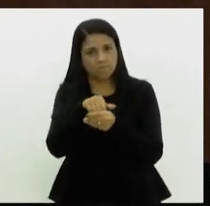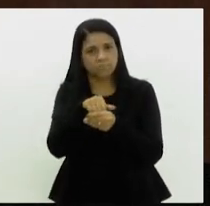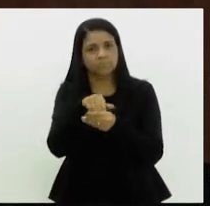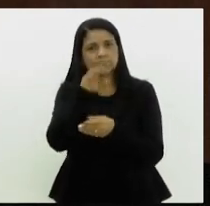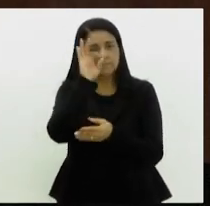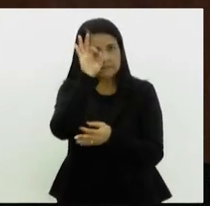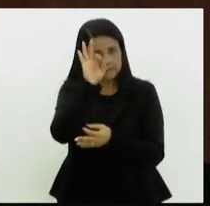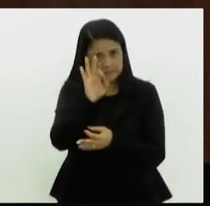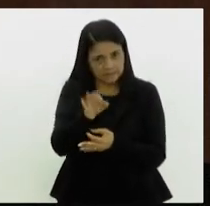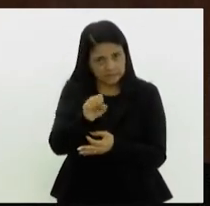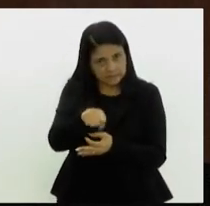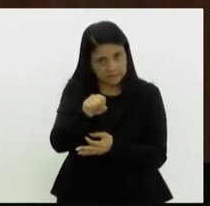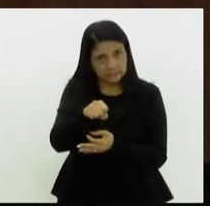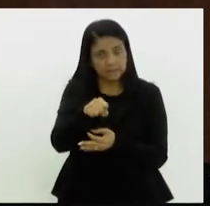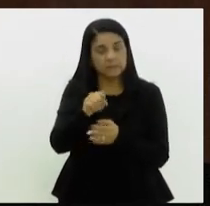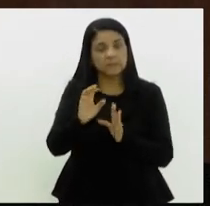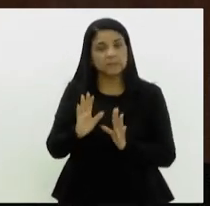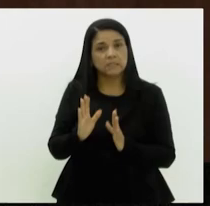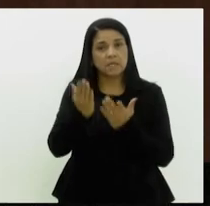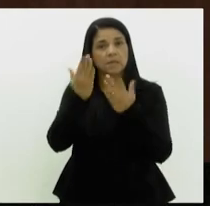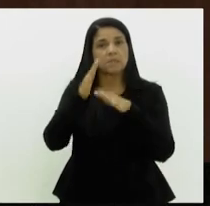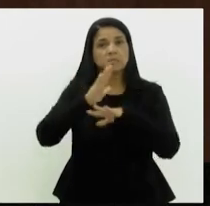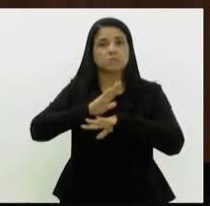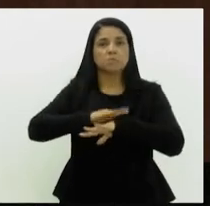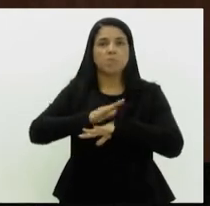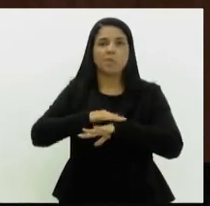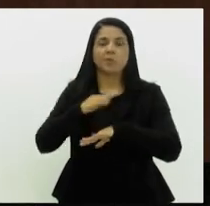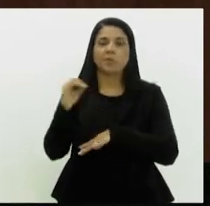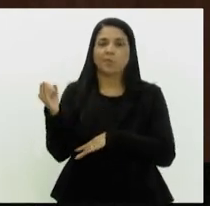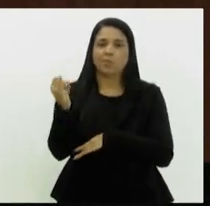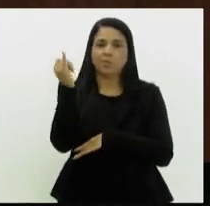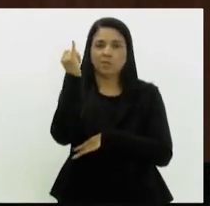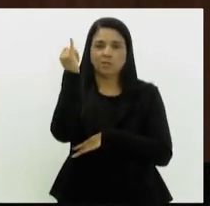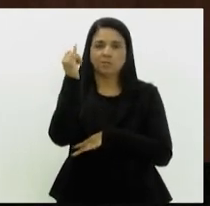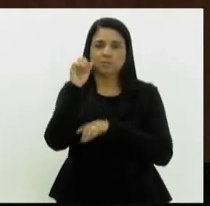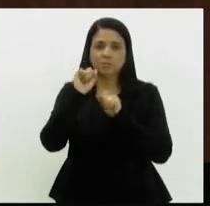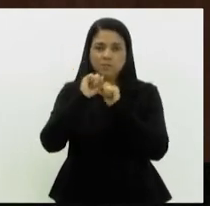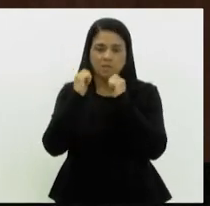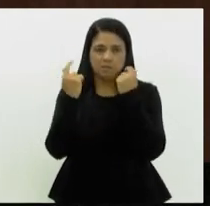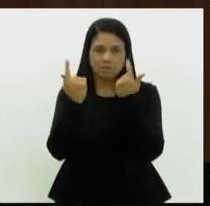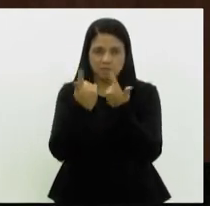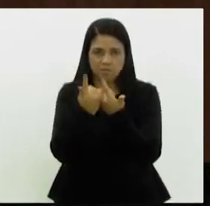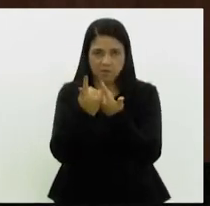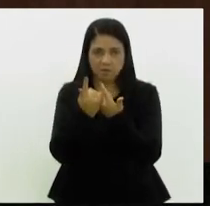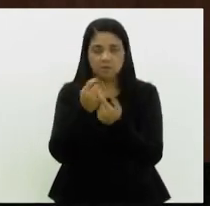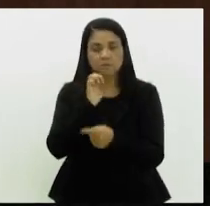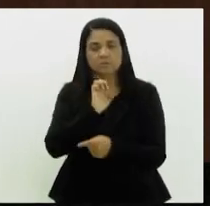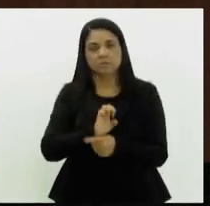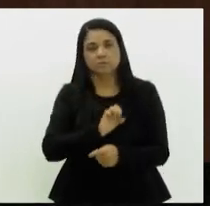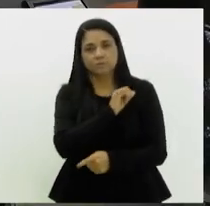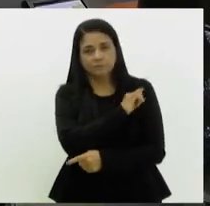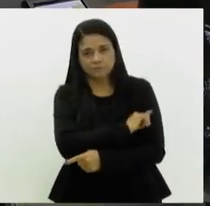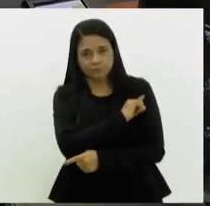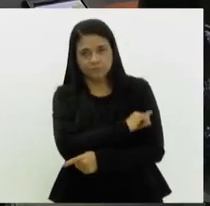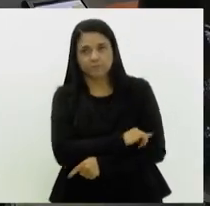afirmativamente, mas também celebrar esse momento. Esse momento é muito importante para o Parlamento, para a Assembleia Legislativa do Estado do Rio de